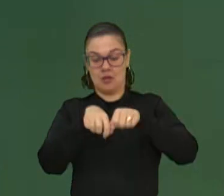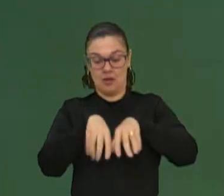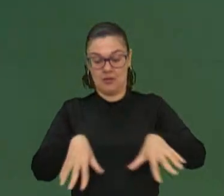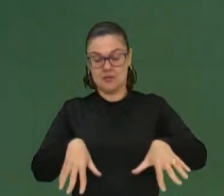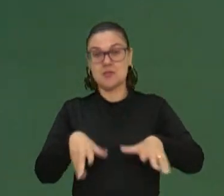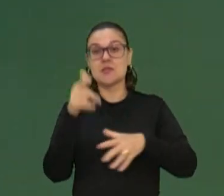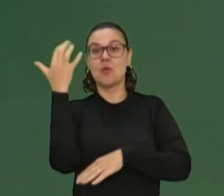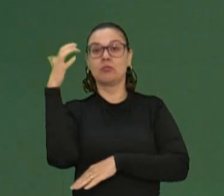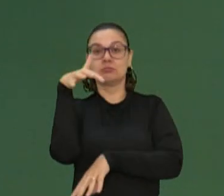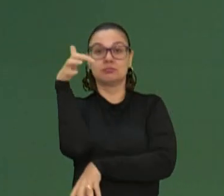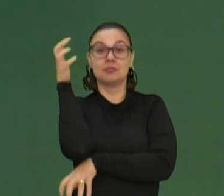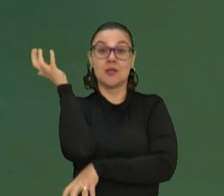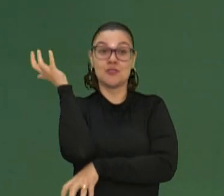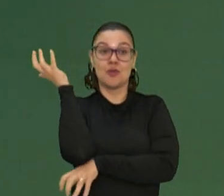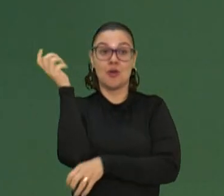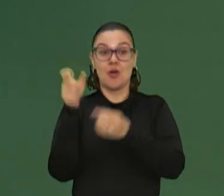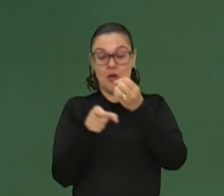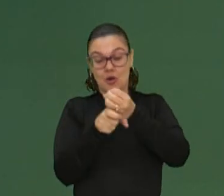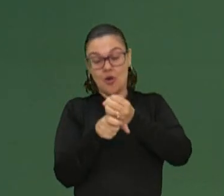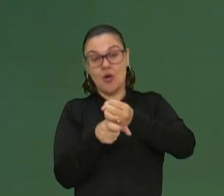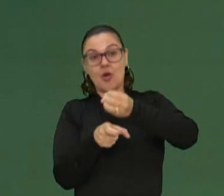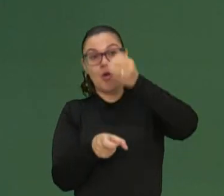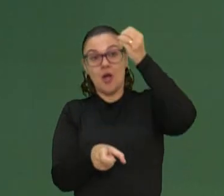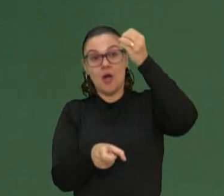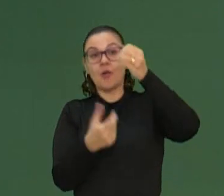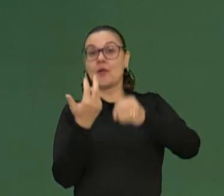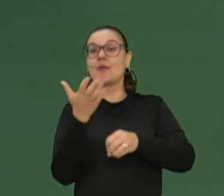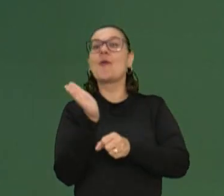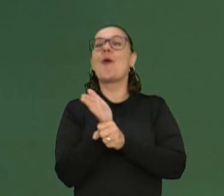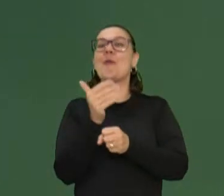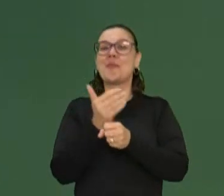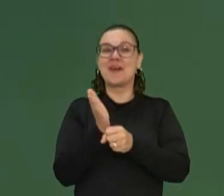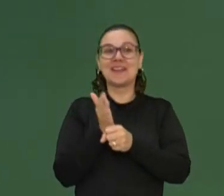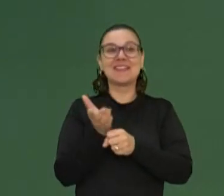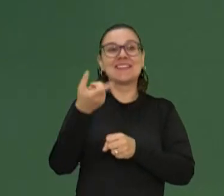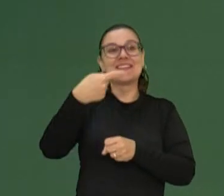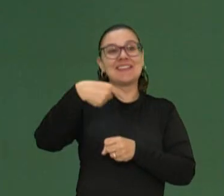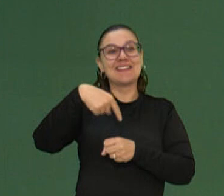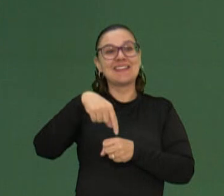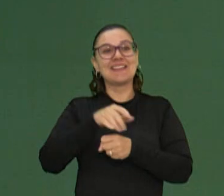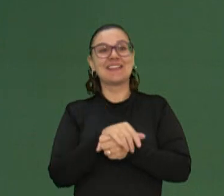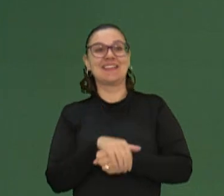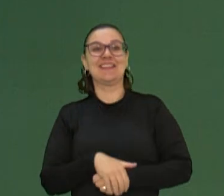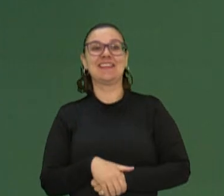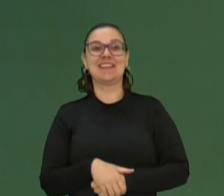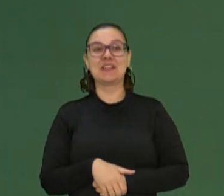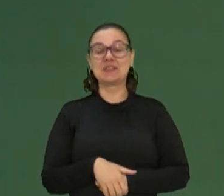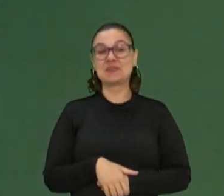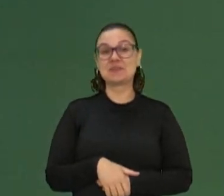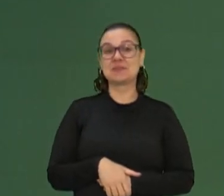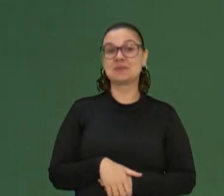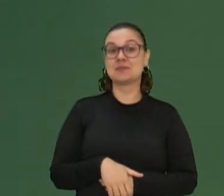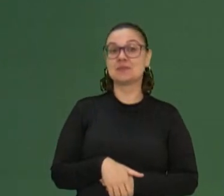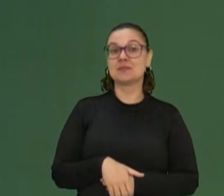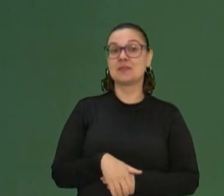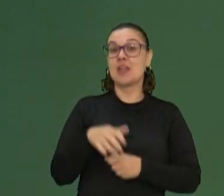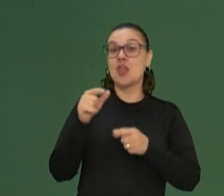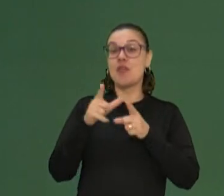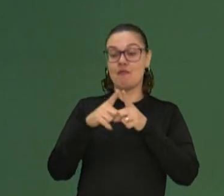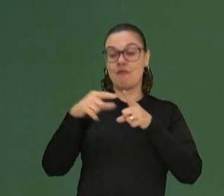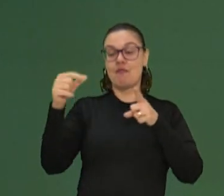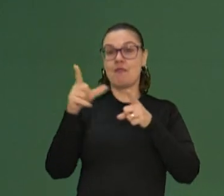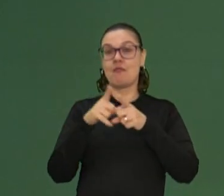mandioca. Caule, como a batatinha. O que nós comemos da batata é caule. E